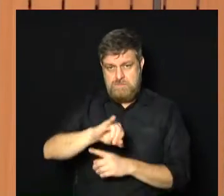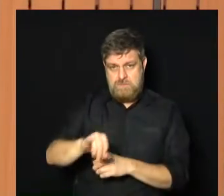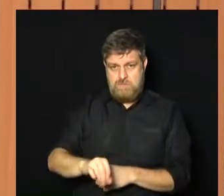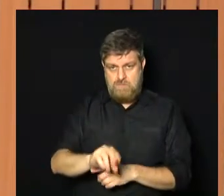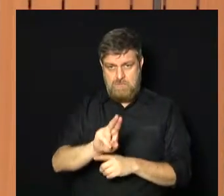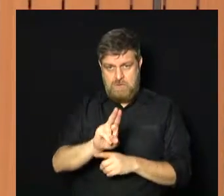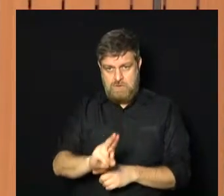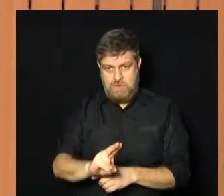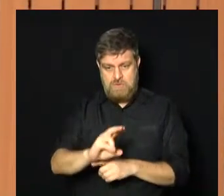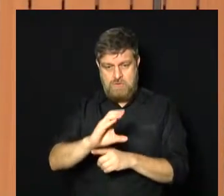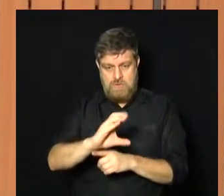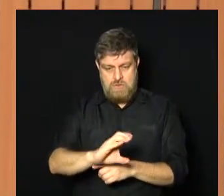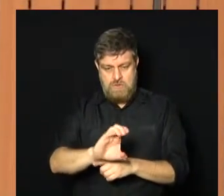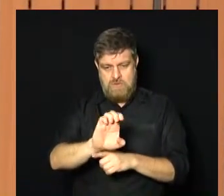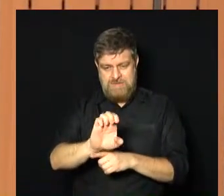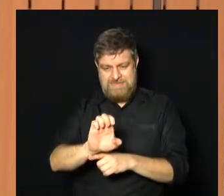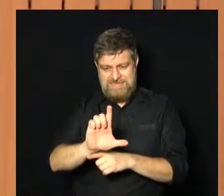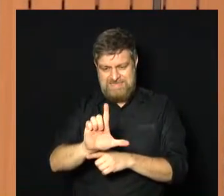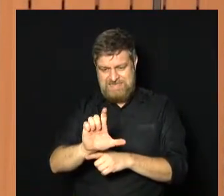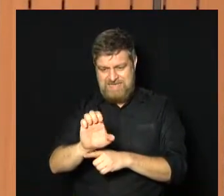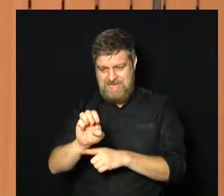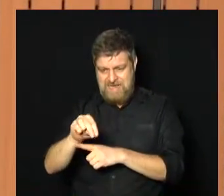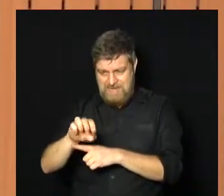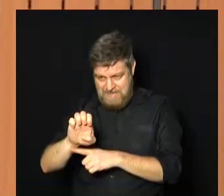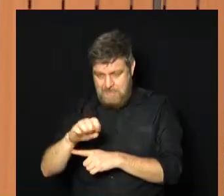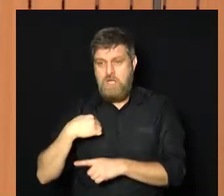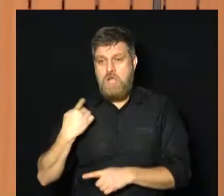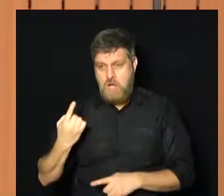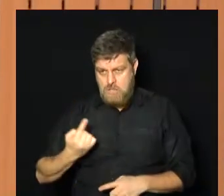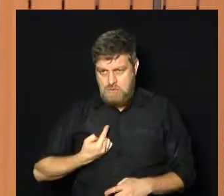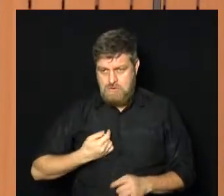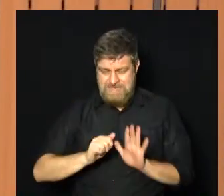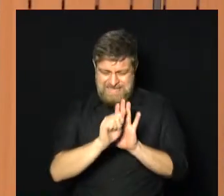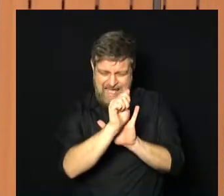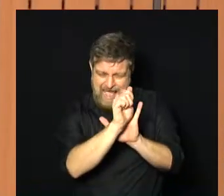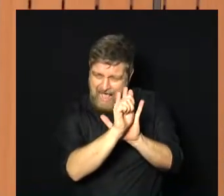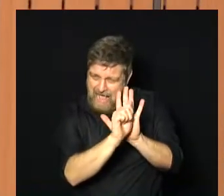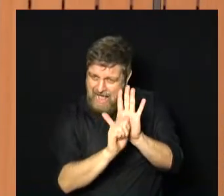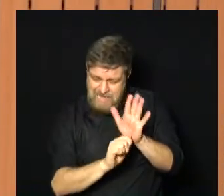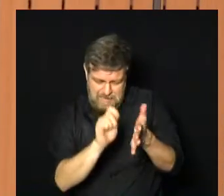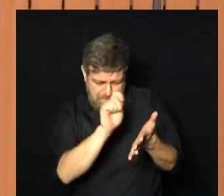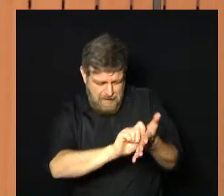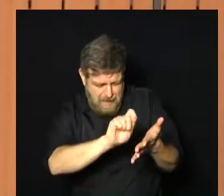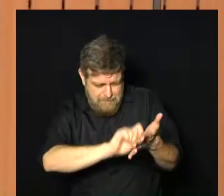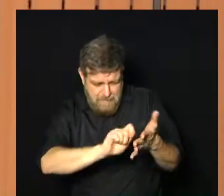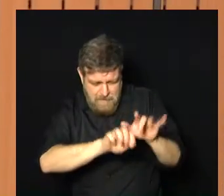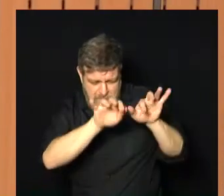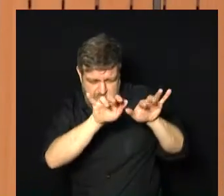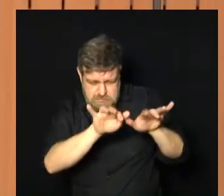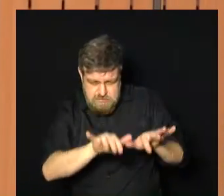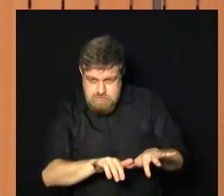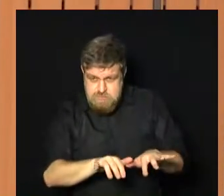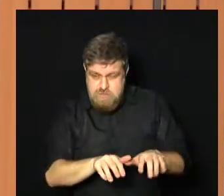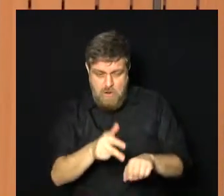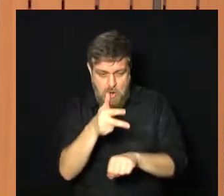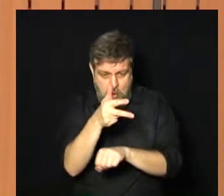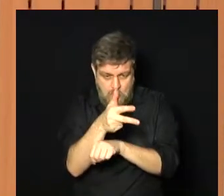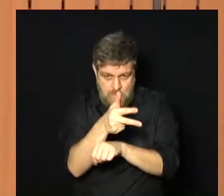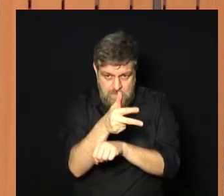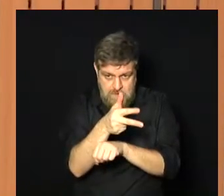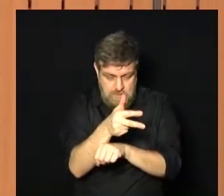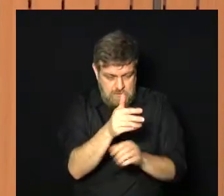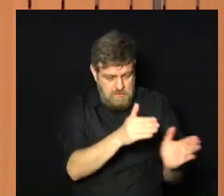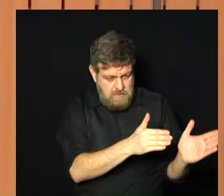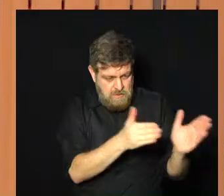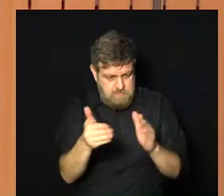Juscelene, assim, nós vamos sim enviar todo a ato, relatório, o vídeo dessa reunião para